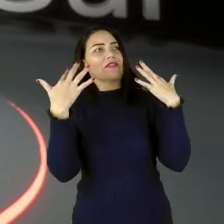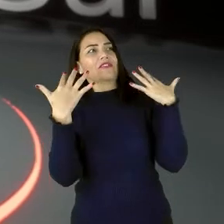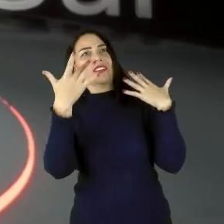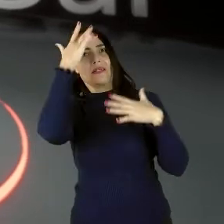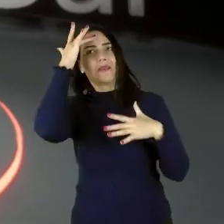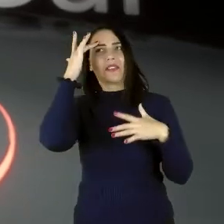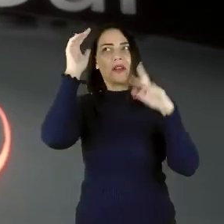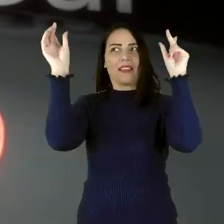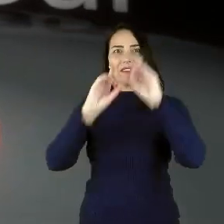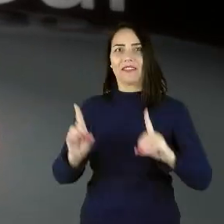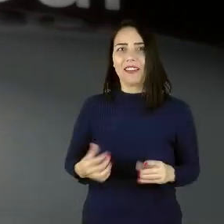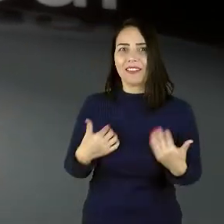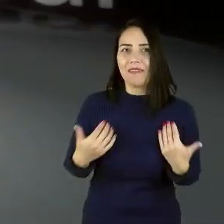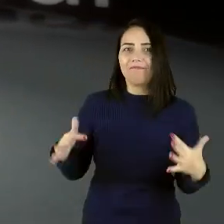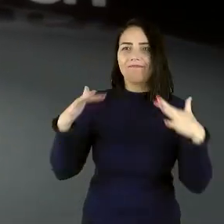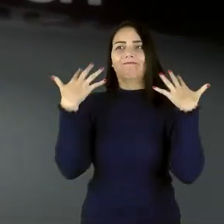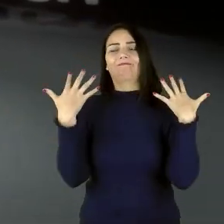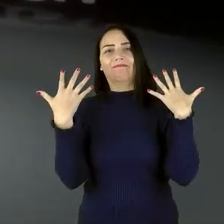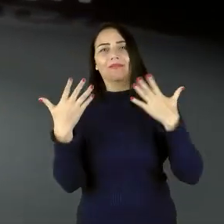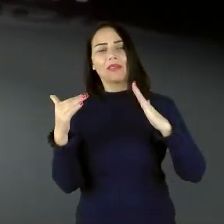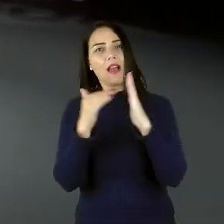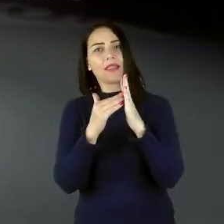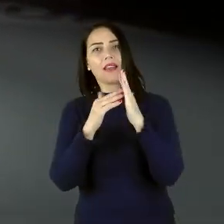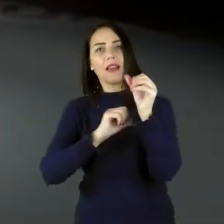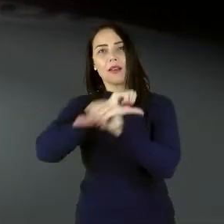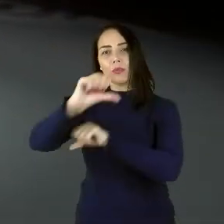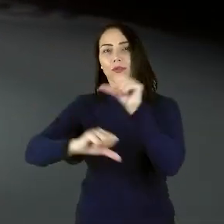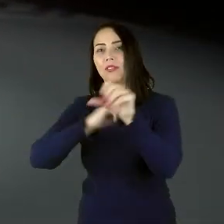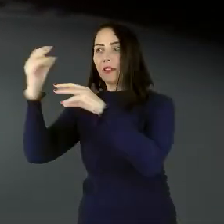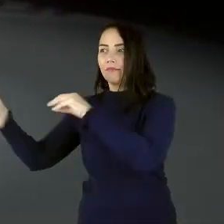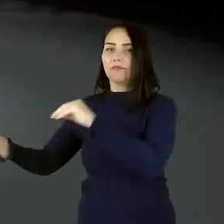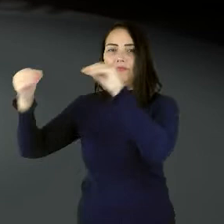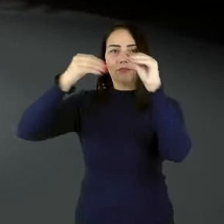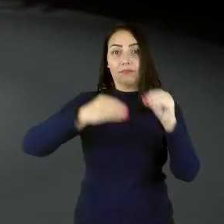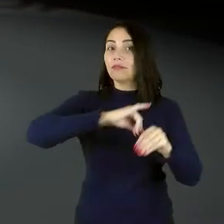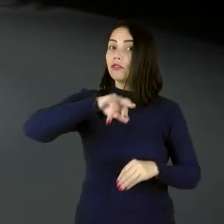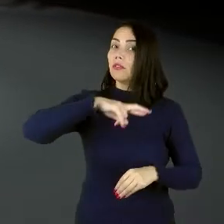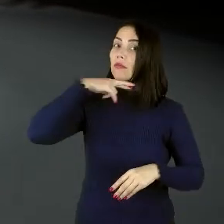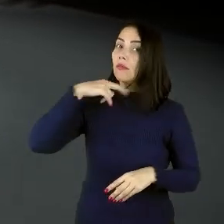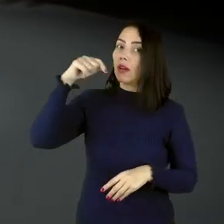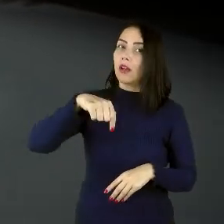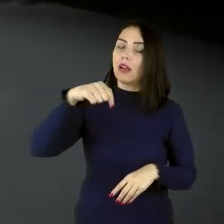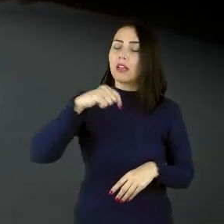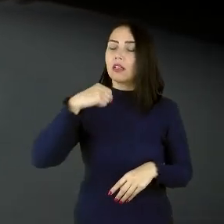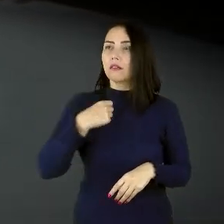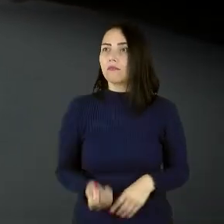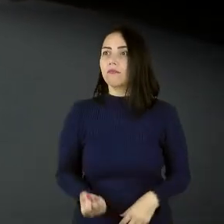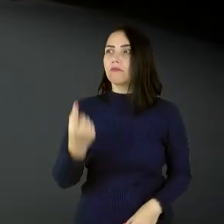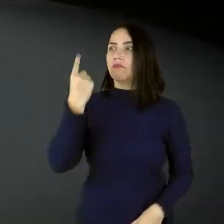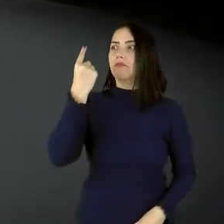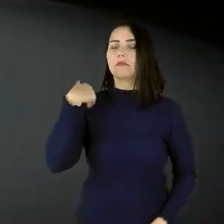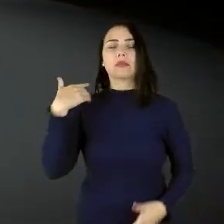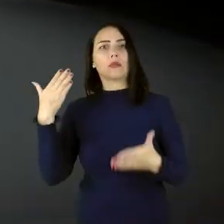como pessoa com deficiência, até nos mudarmos para Jaraguá do Sul. A ficha caiu quando eu entrei em um